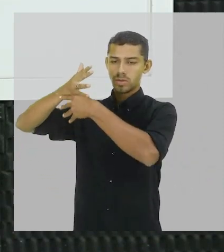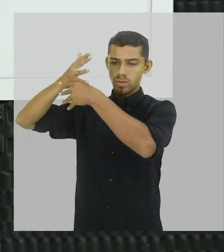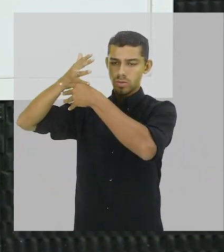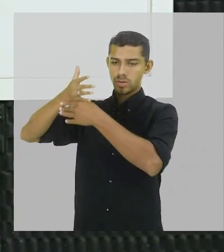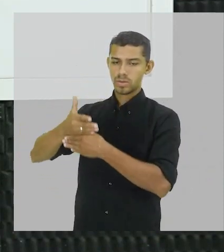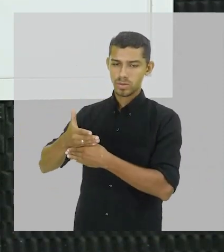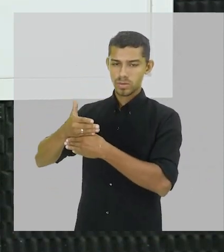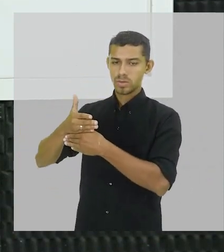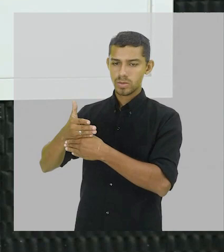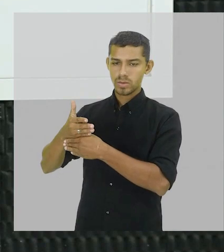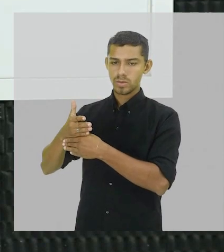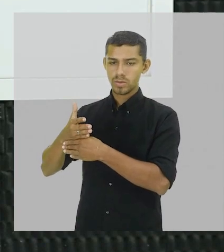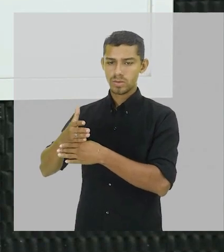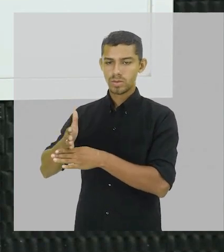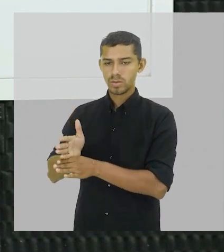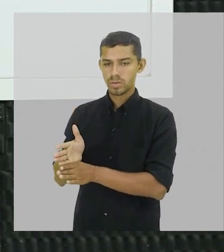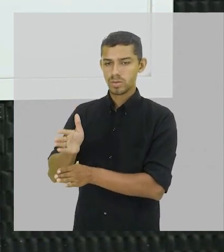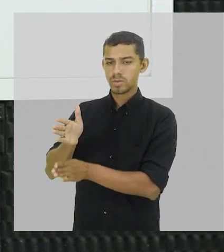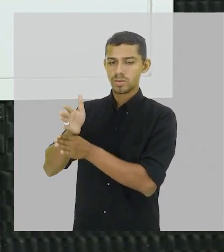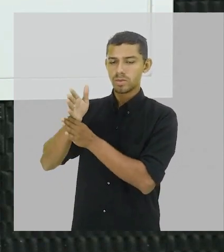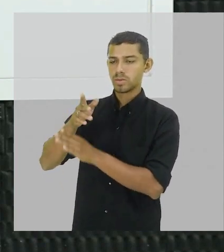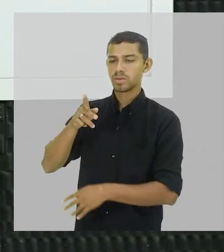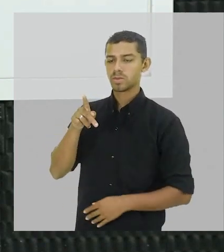aqui nessa